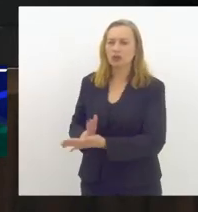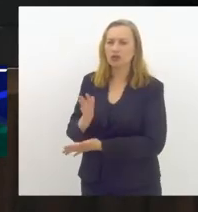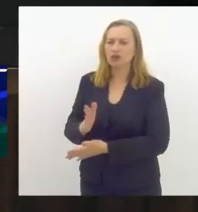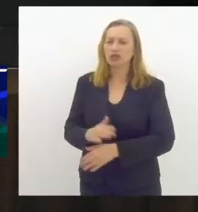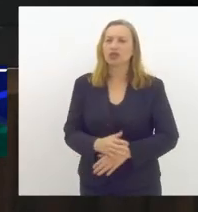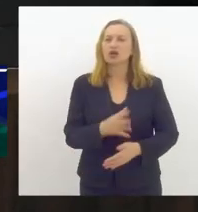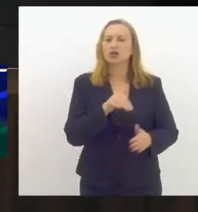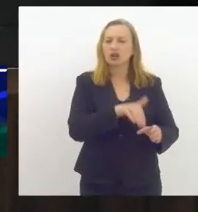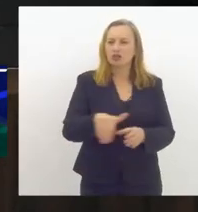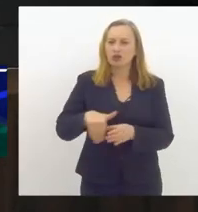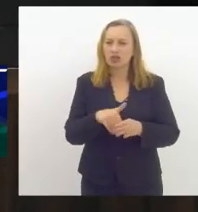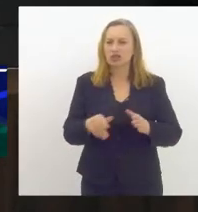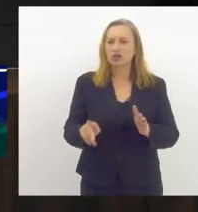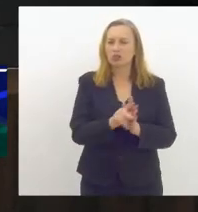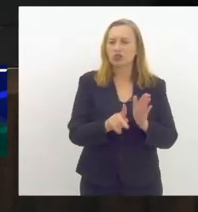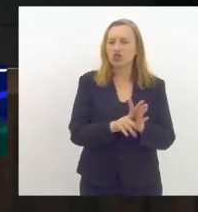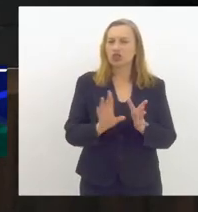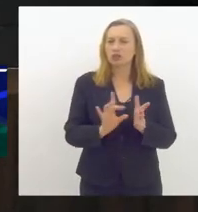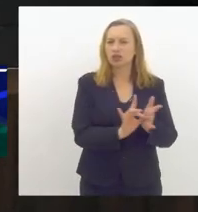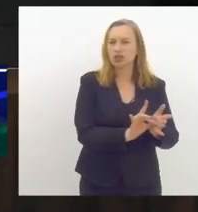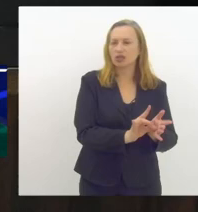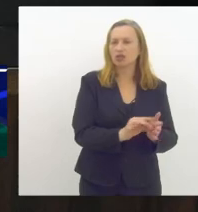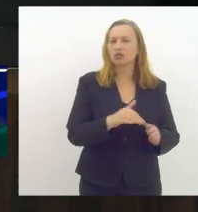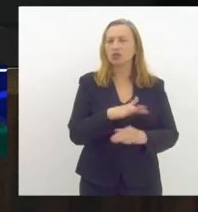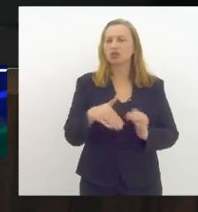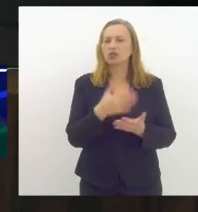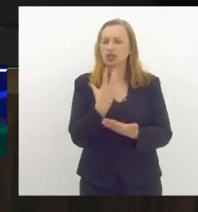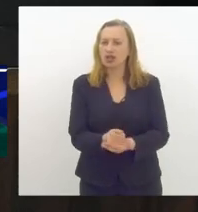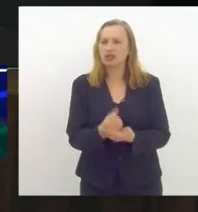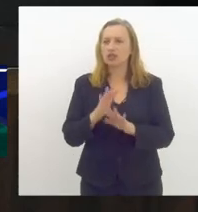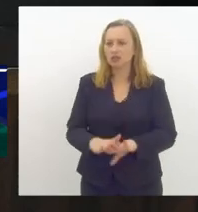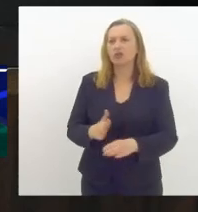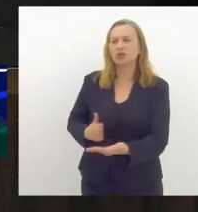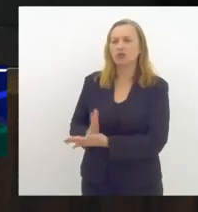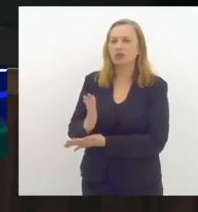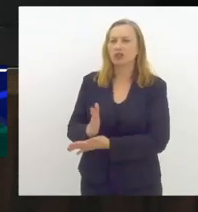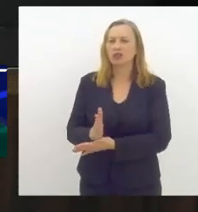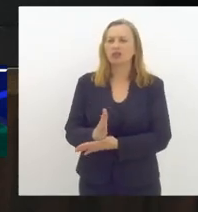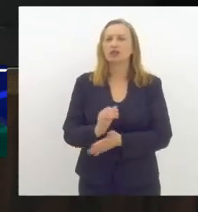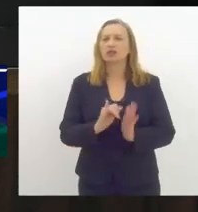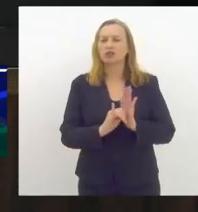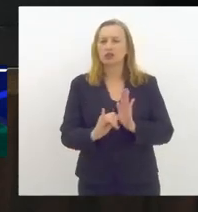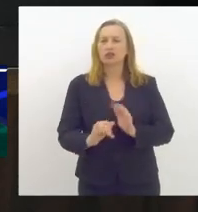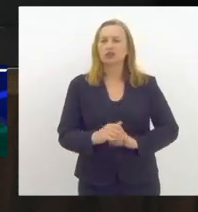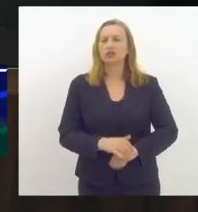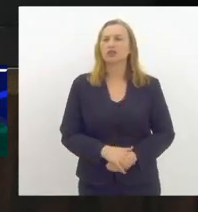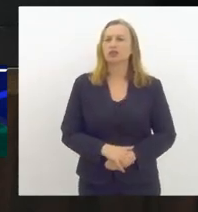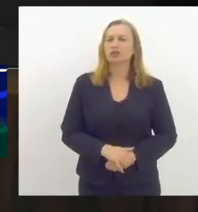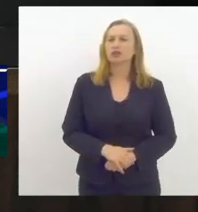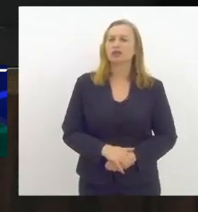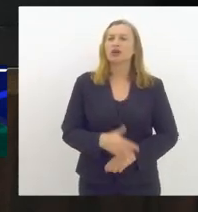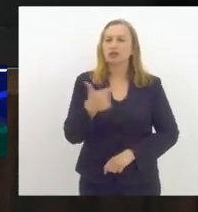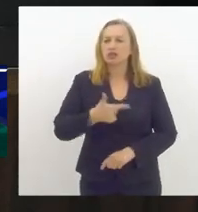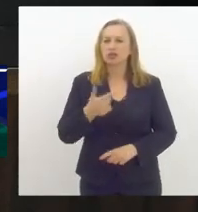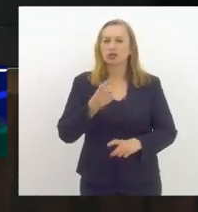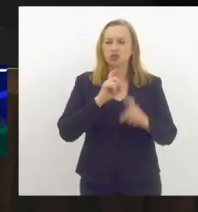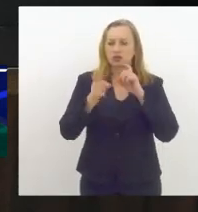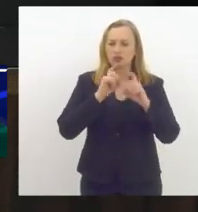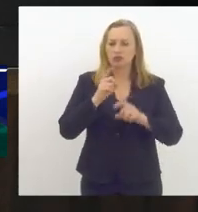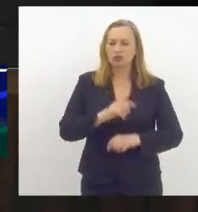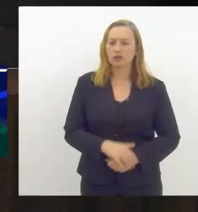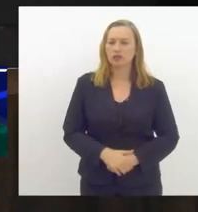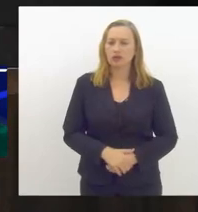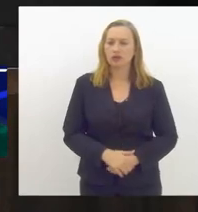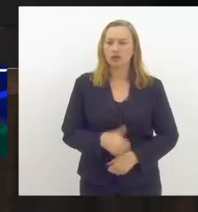aprovada em votação projeto as emendados se eu te que aprovam permaneçam Como estão aprovados a redação do vencido na segunda discussão